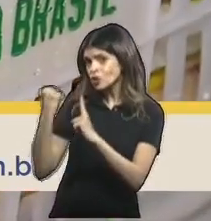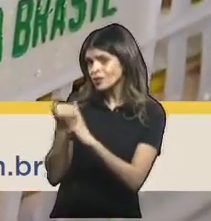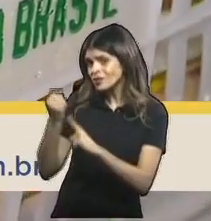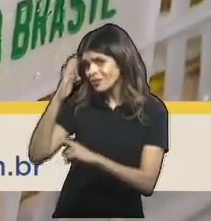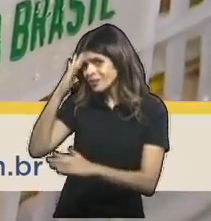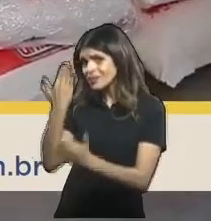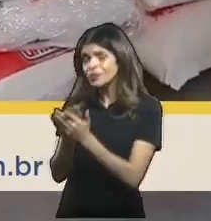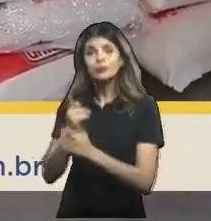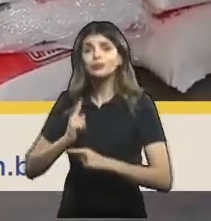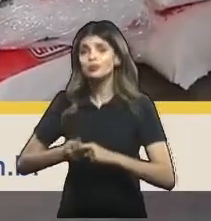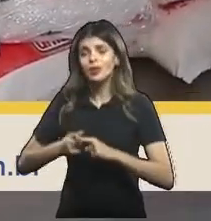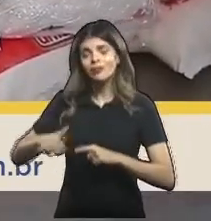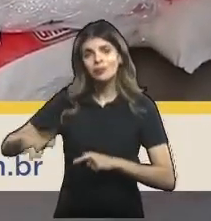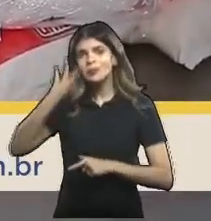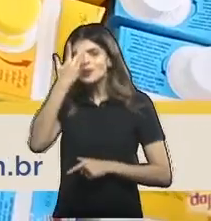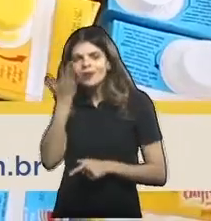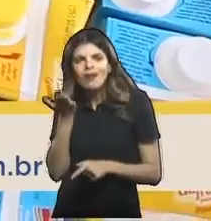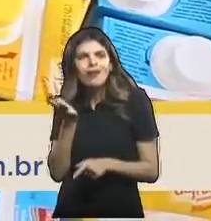naqueles que,